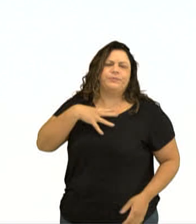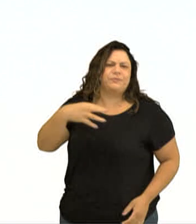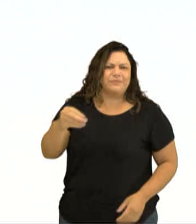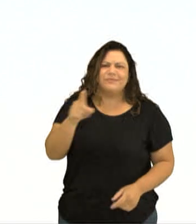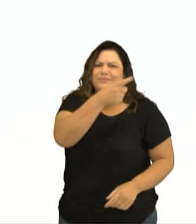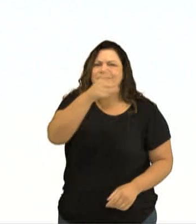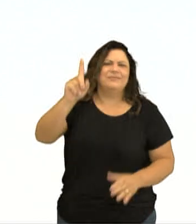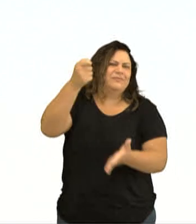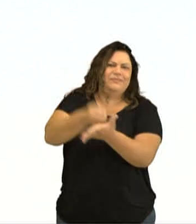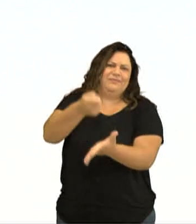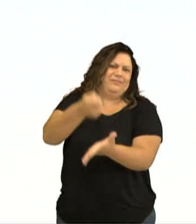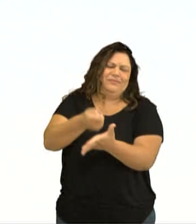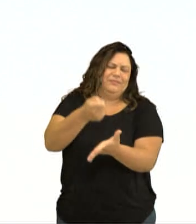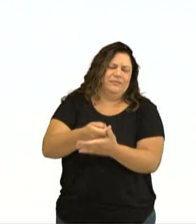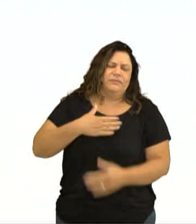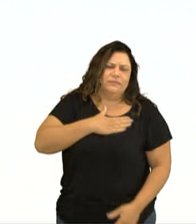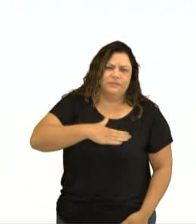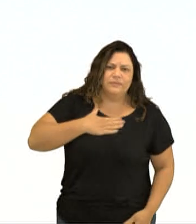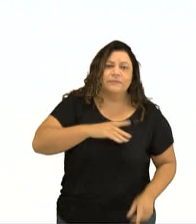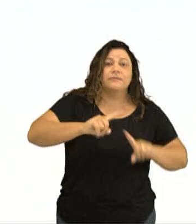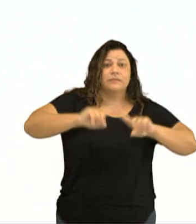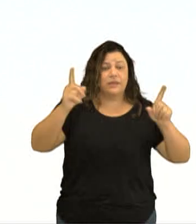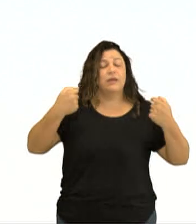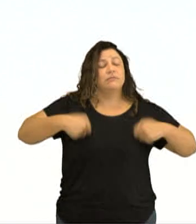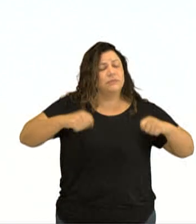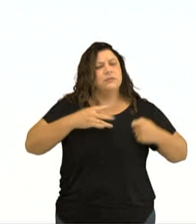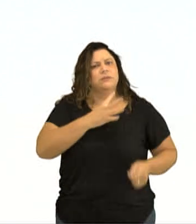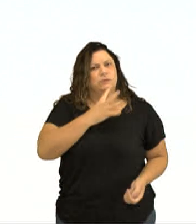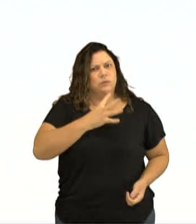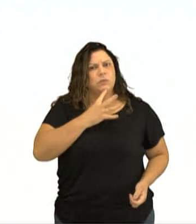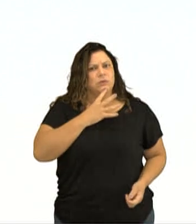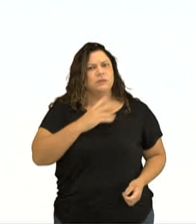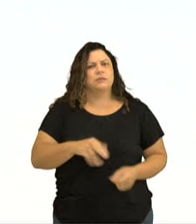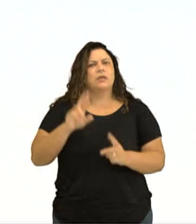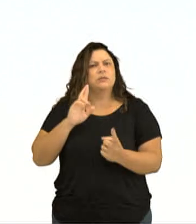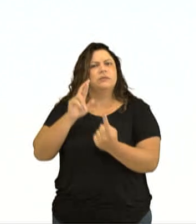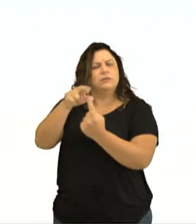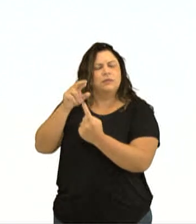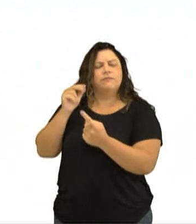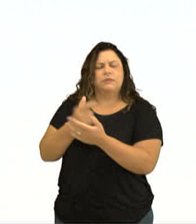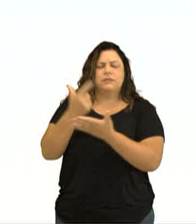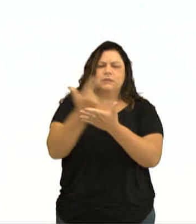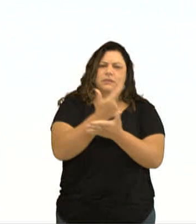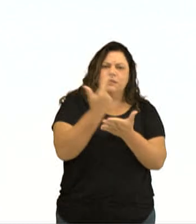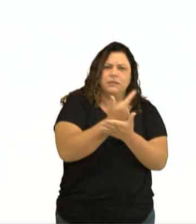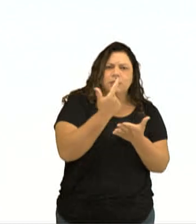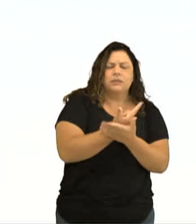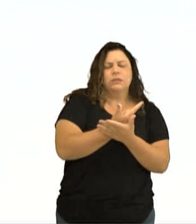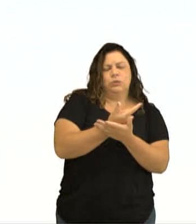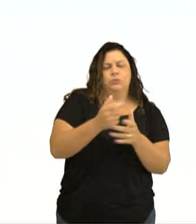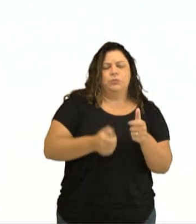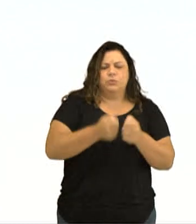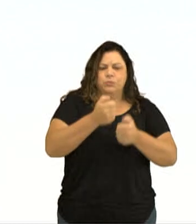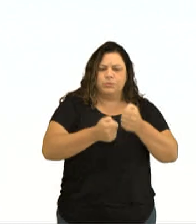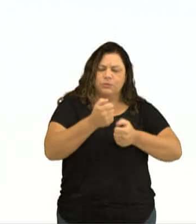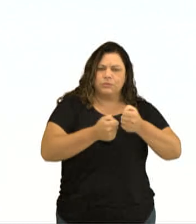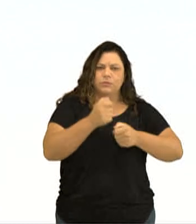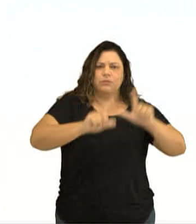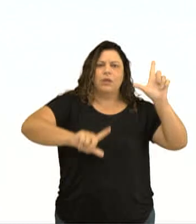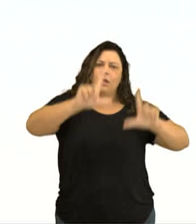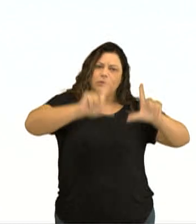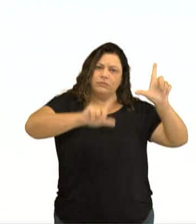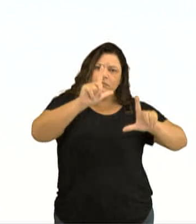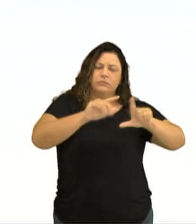conhecer de onde são as referências que vê em filmes, livros e games. Temos, então, uma sessão